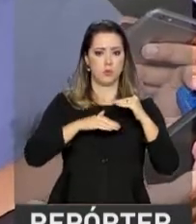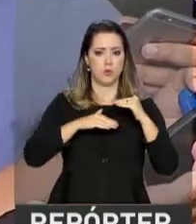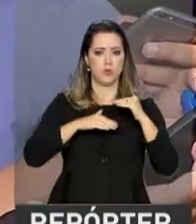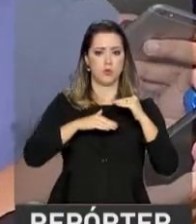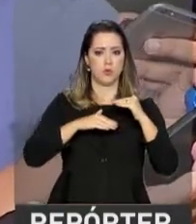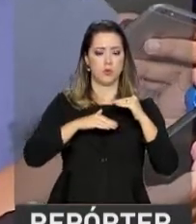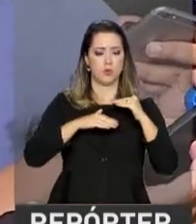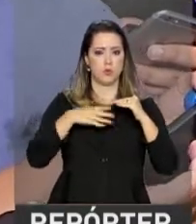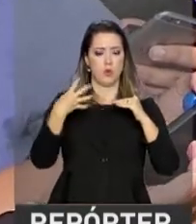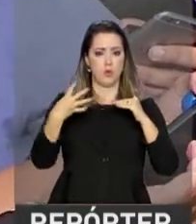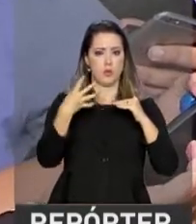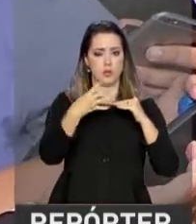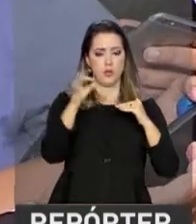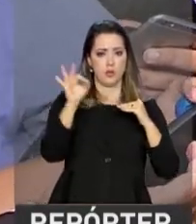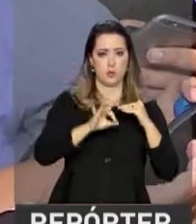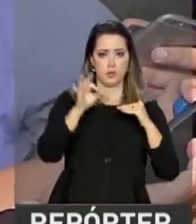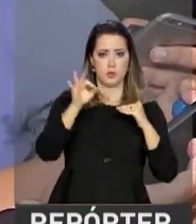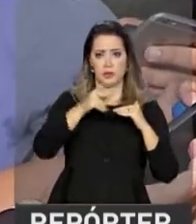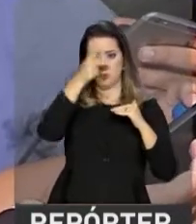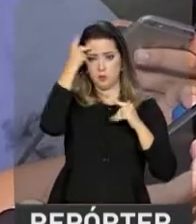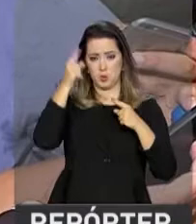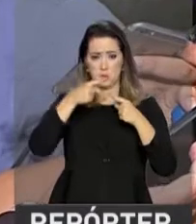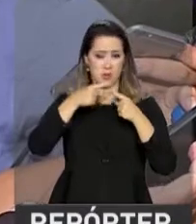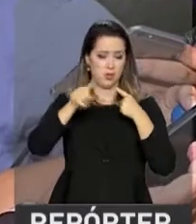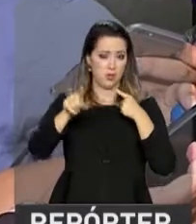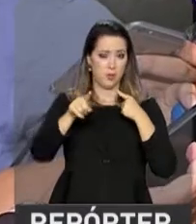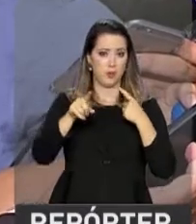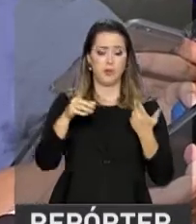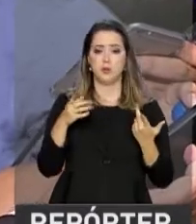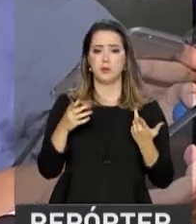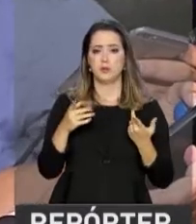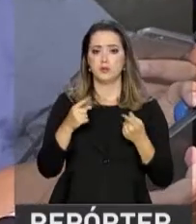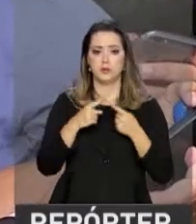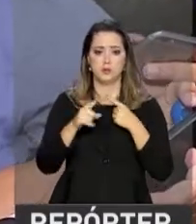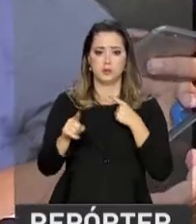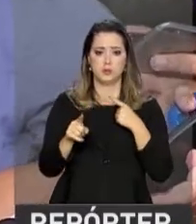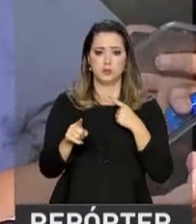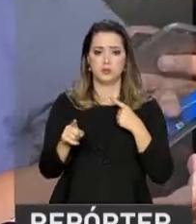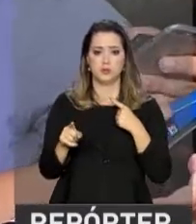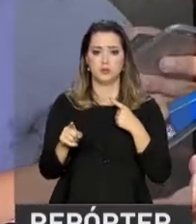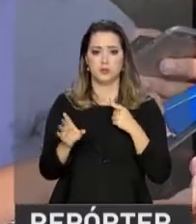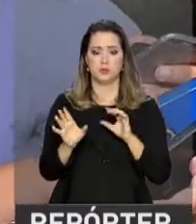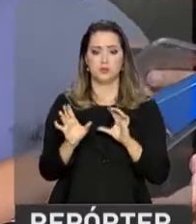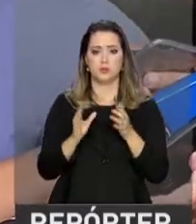44% o número daqueles que reprovam, o percentual daqueles que reprovam